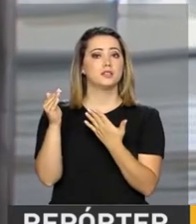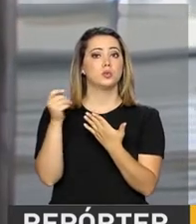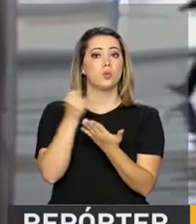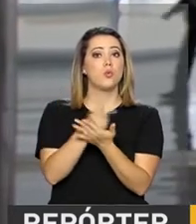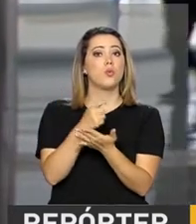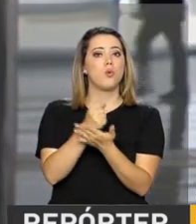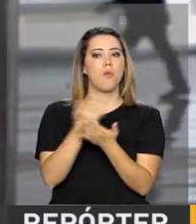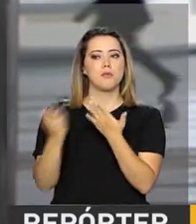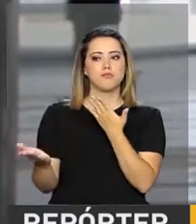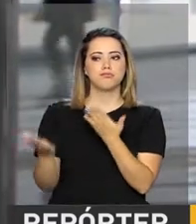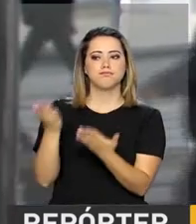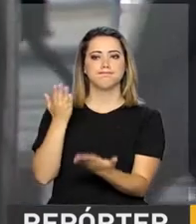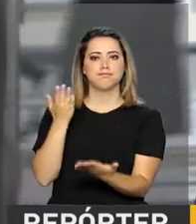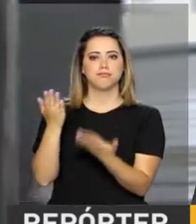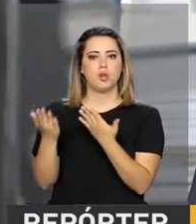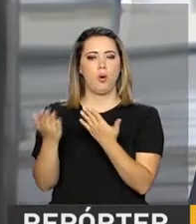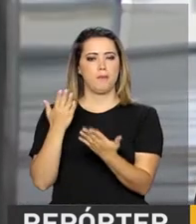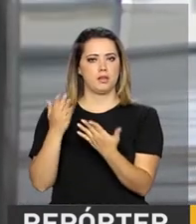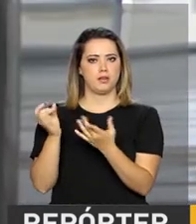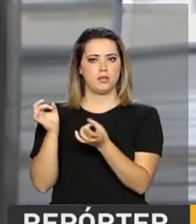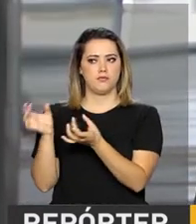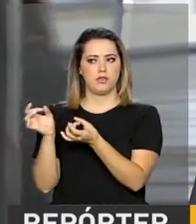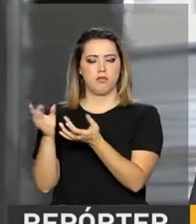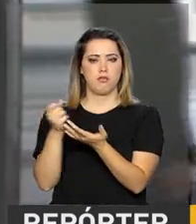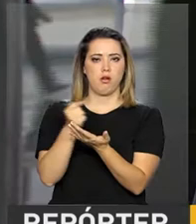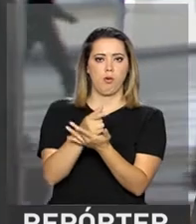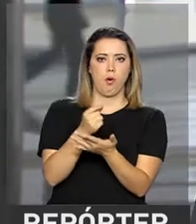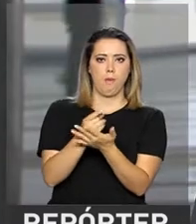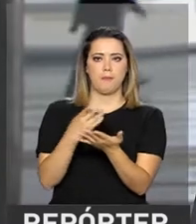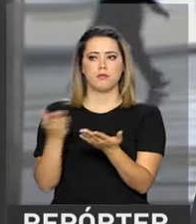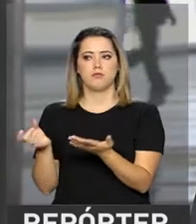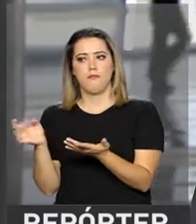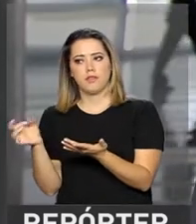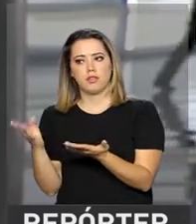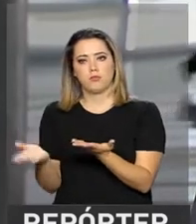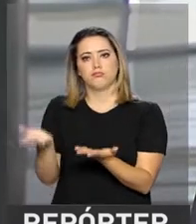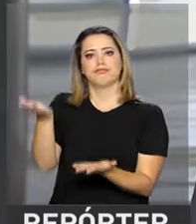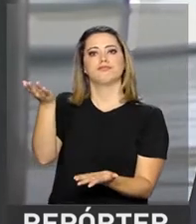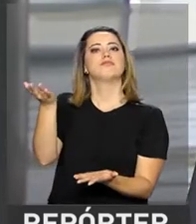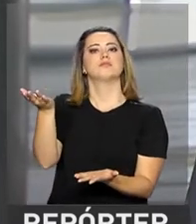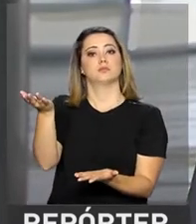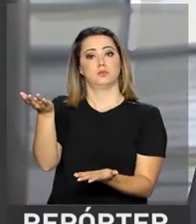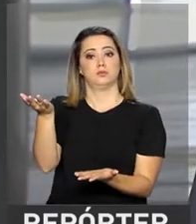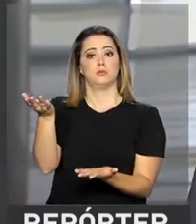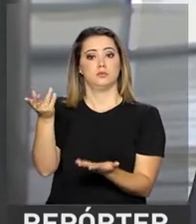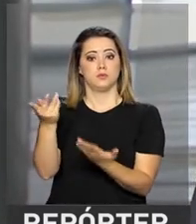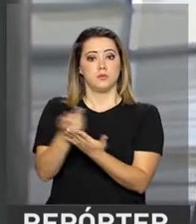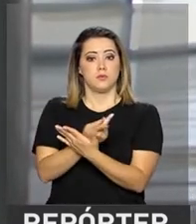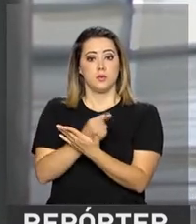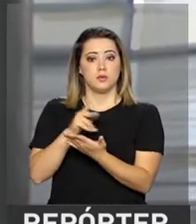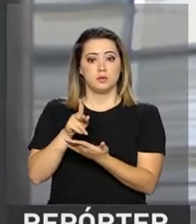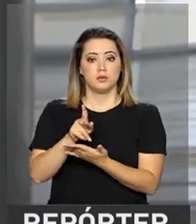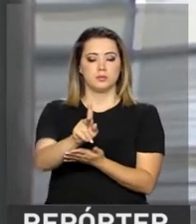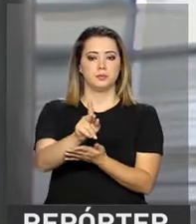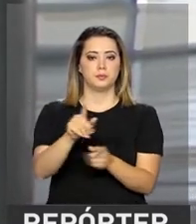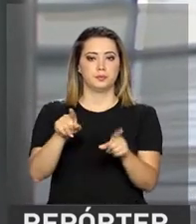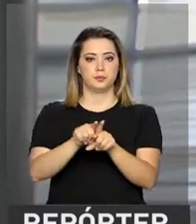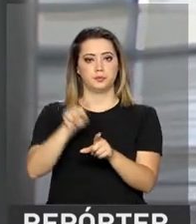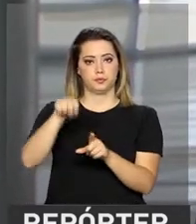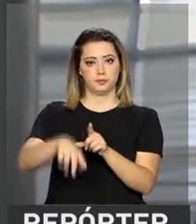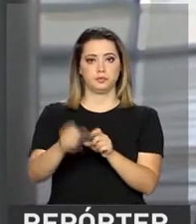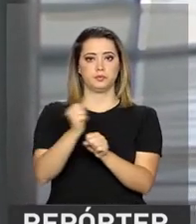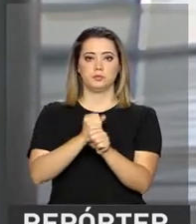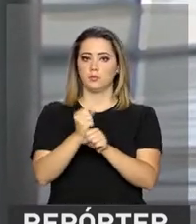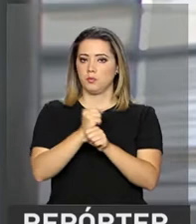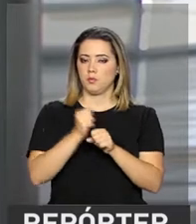bens, serviços e mercadorias nessas duas primeiras semanas de agosto, o que vem se repetindo também no decorrer deste